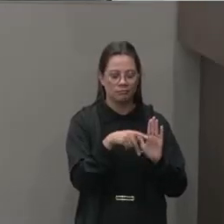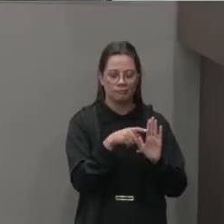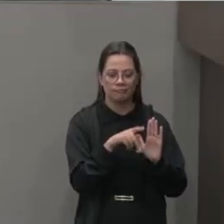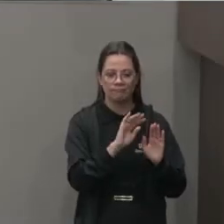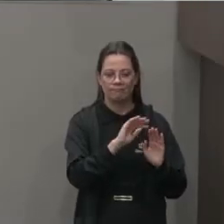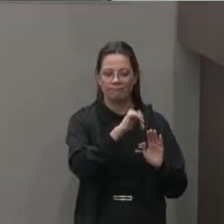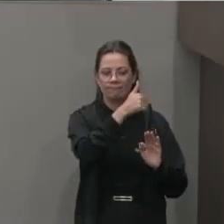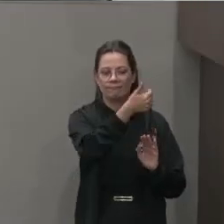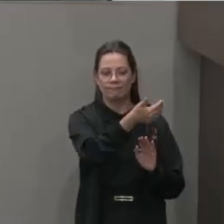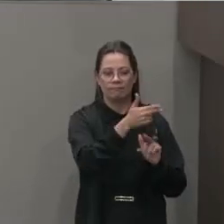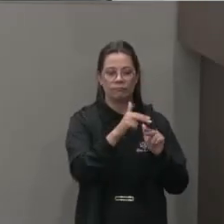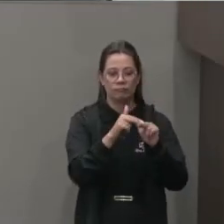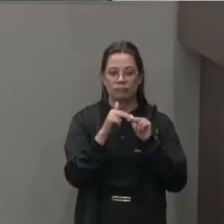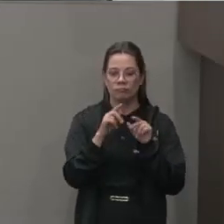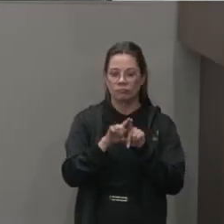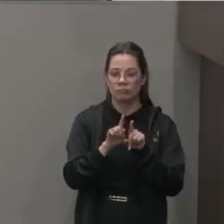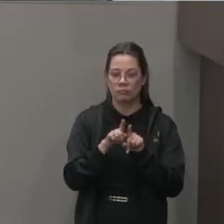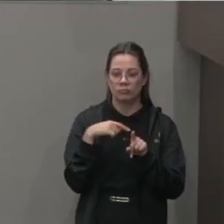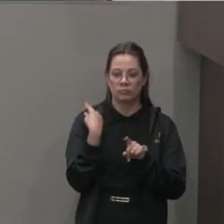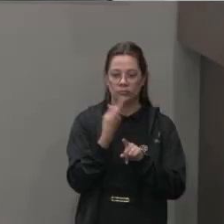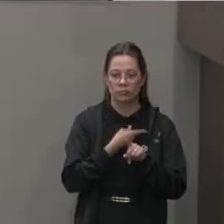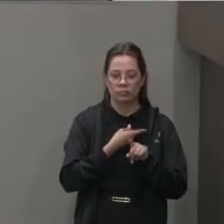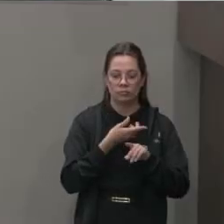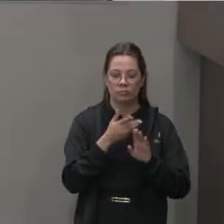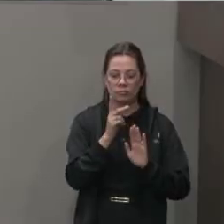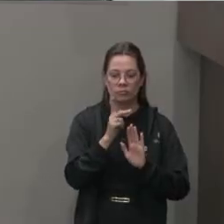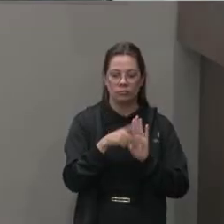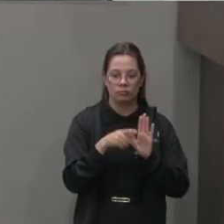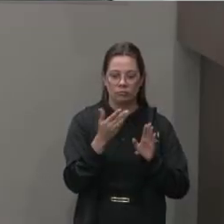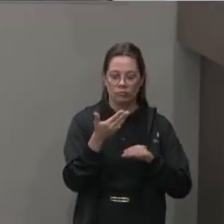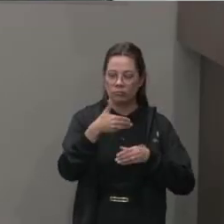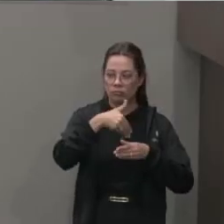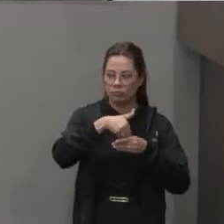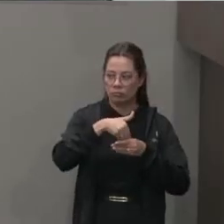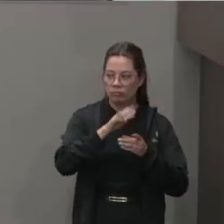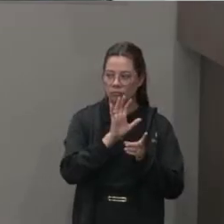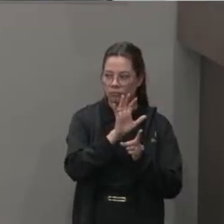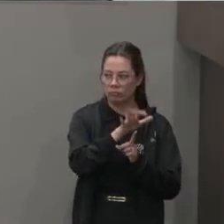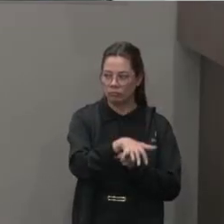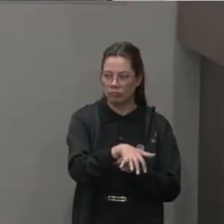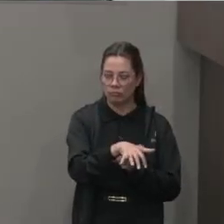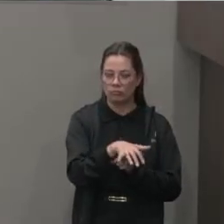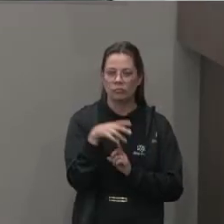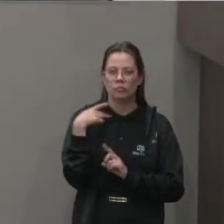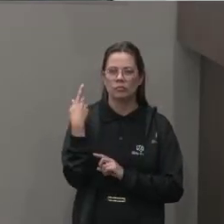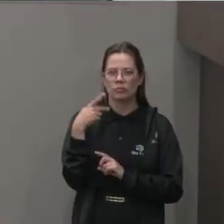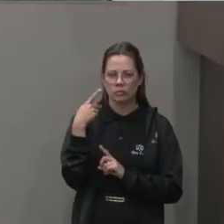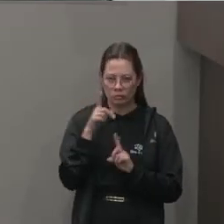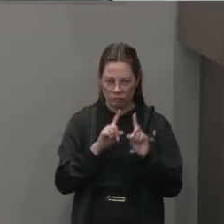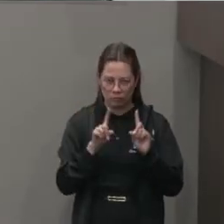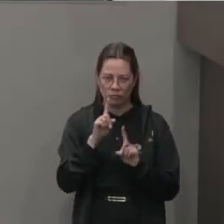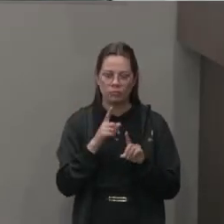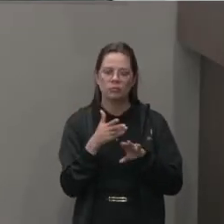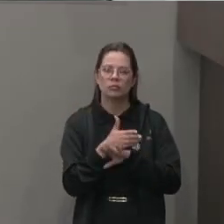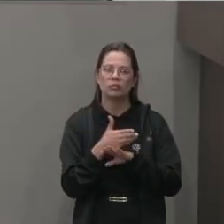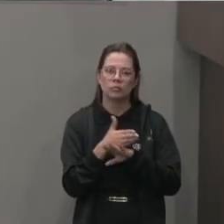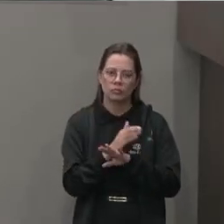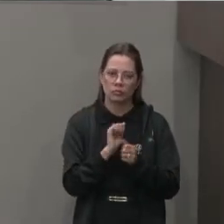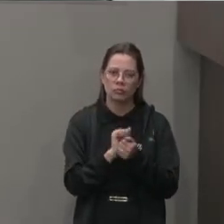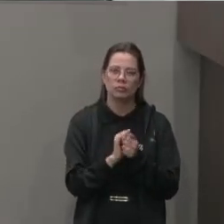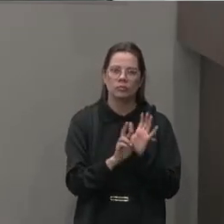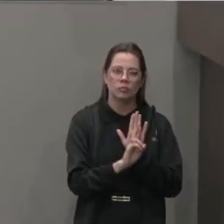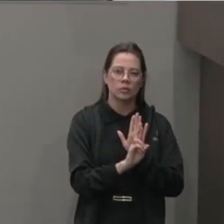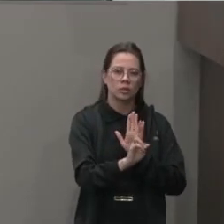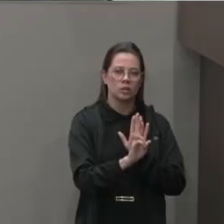Então, foi também por isso que votamos contrário. O vereador Ada também estava na reunião, né, da CCJ, o vereador Colucci, conversamos com um dos